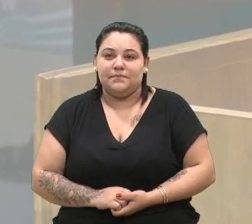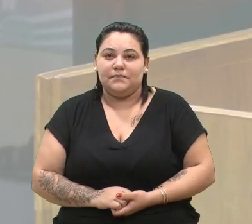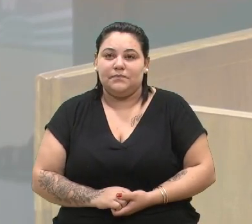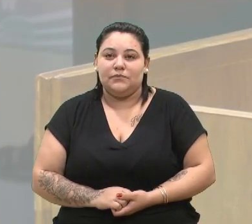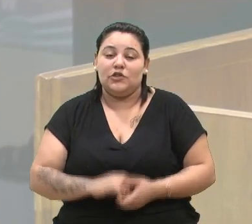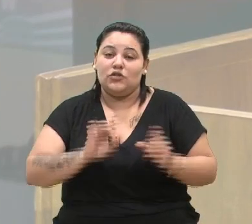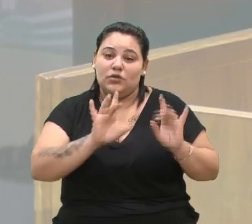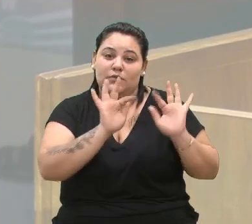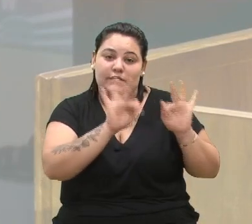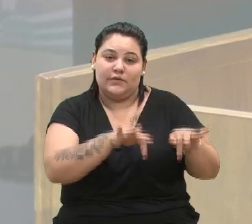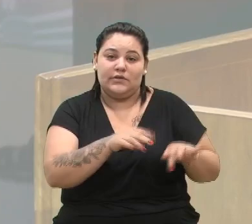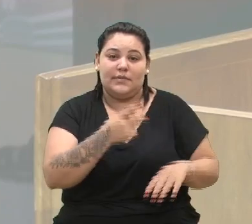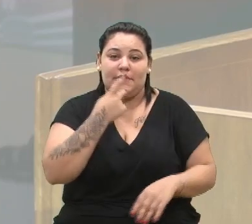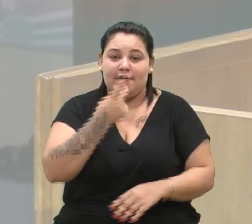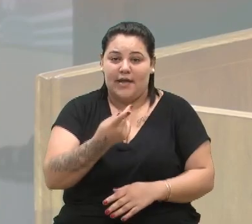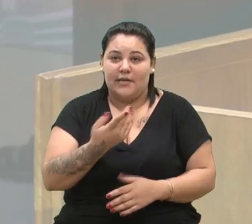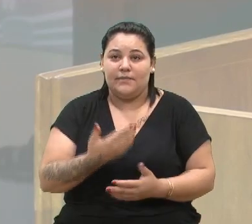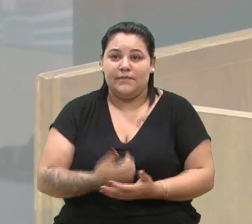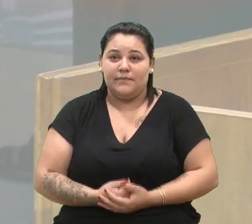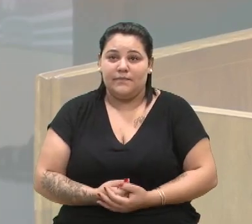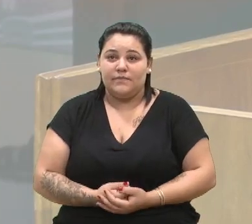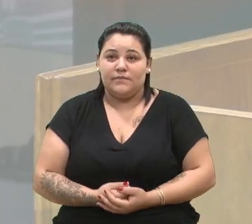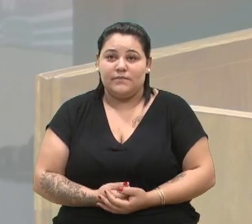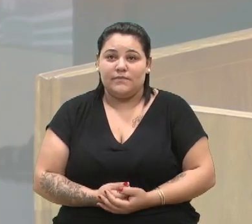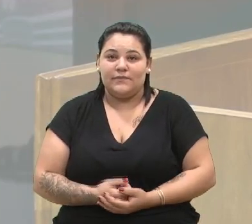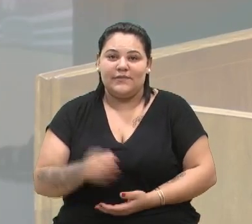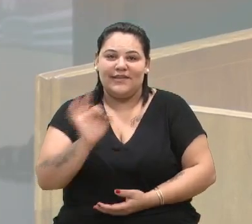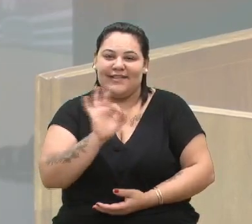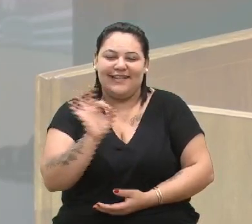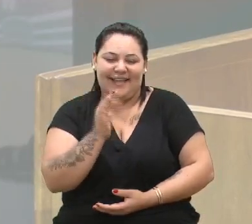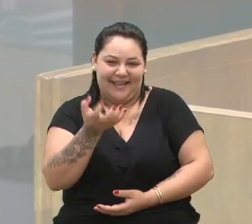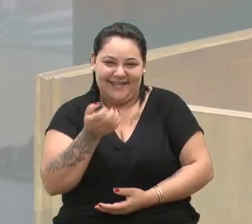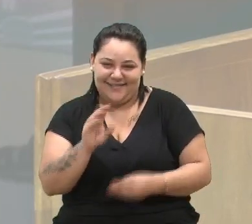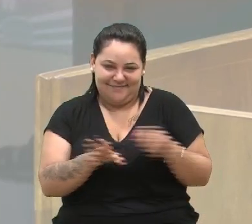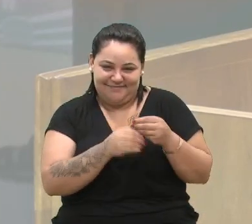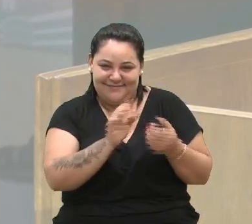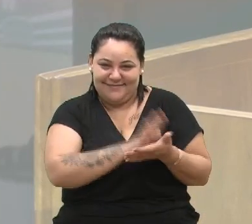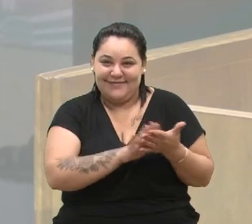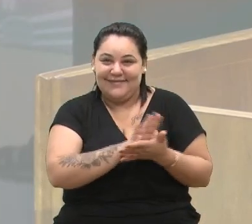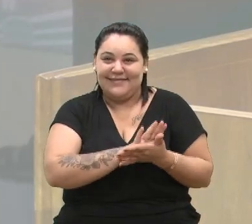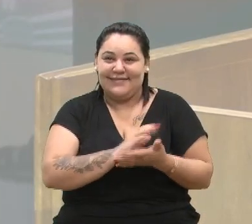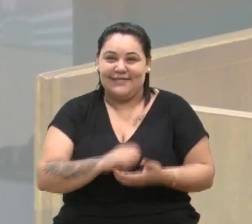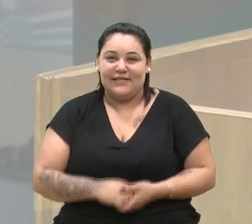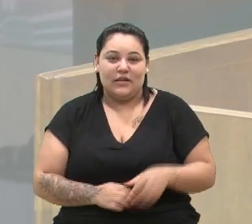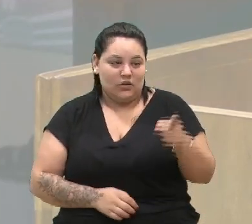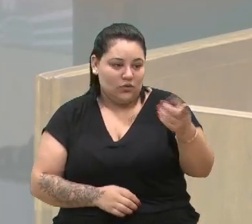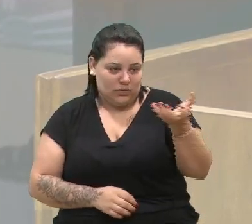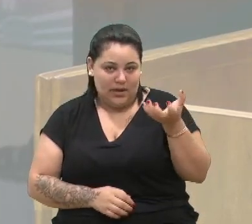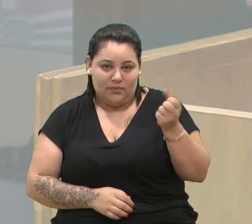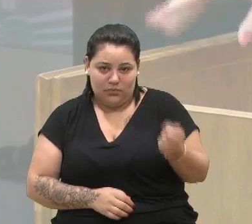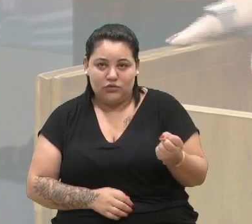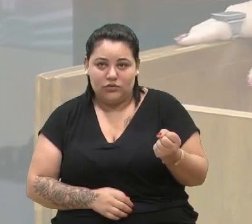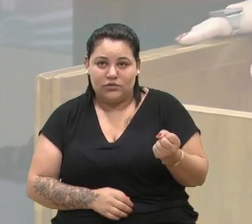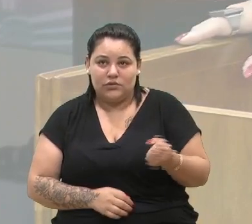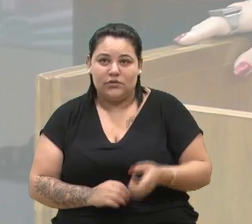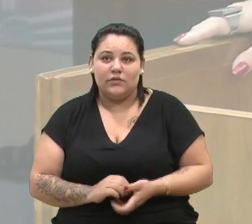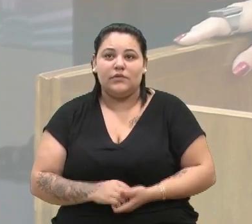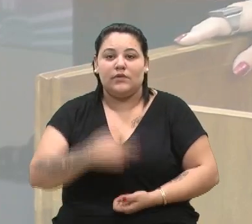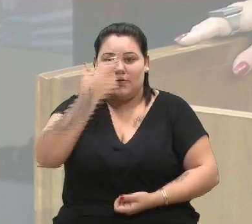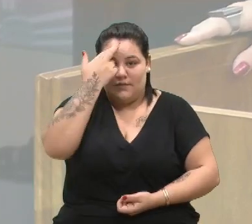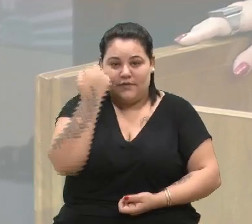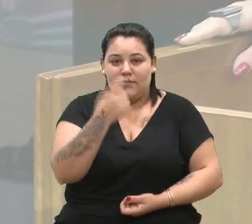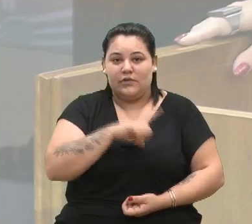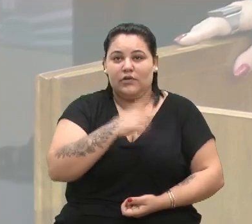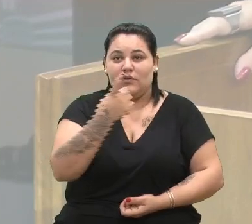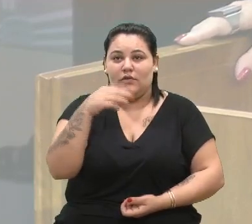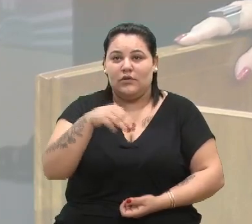Para concluir agora, sim, já que ninguém quis a partes, né? Tu quer? Pode, te dou, vereador Rafael, tem 1